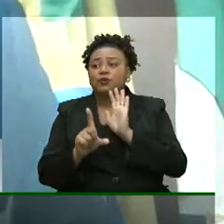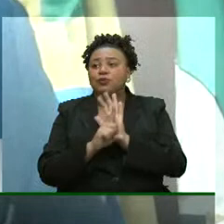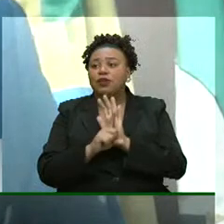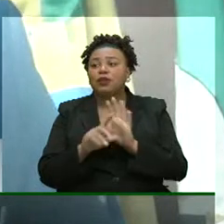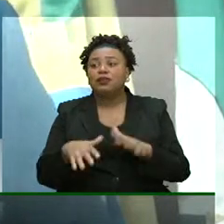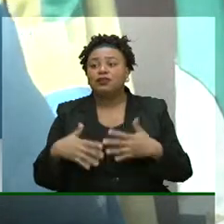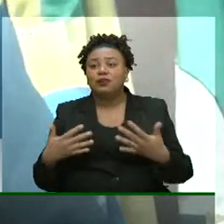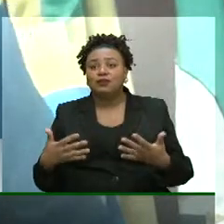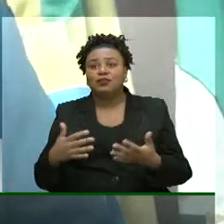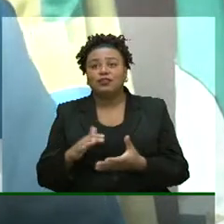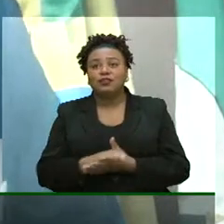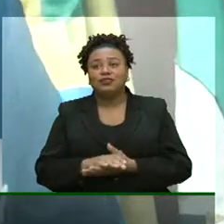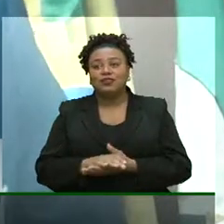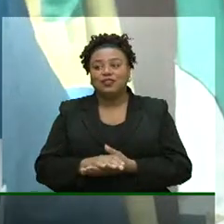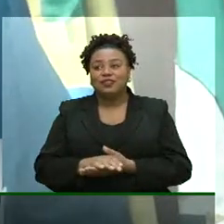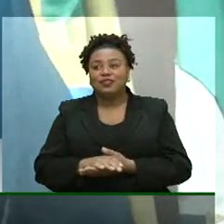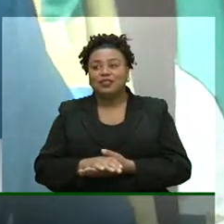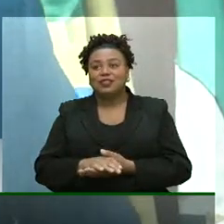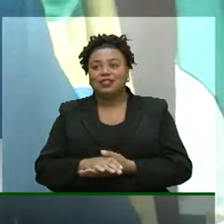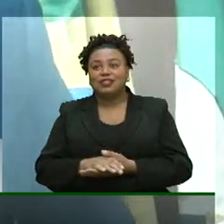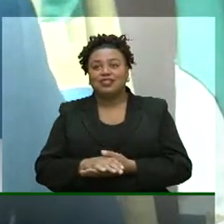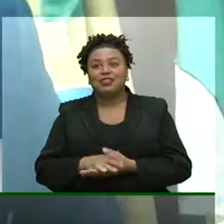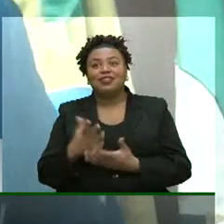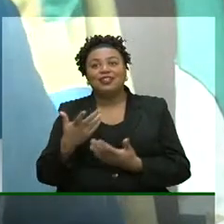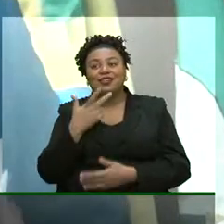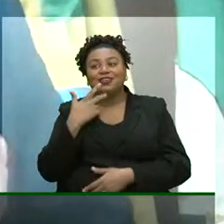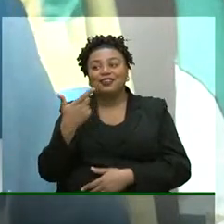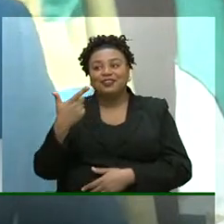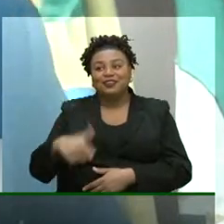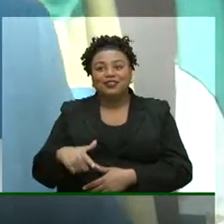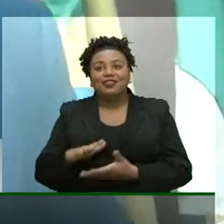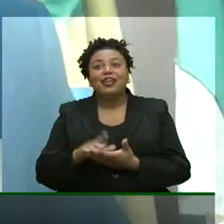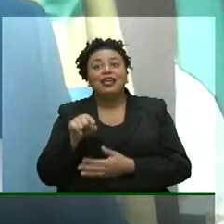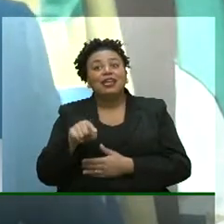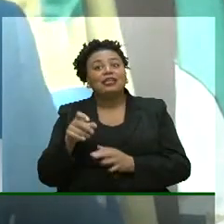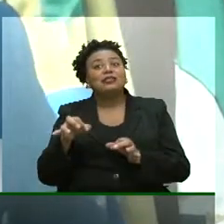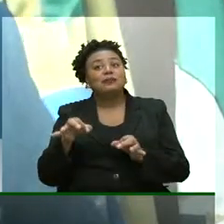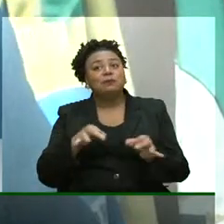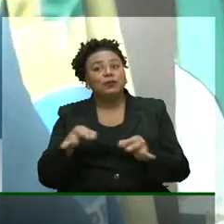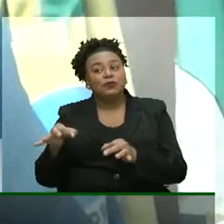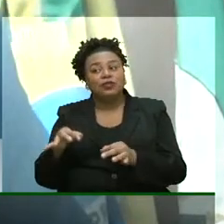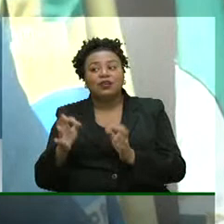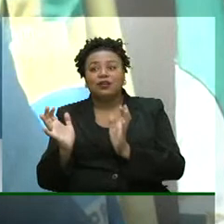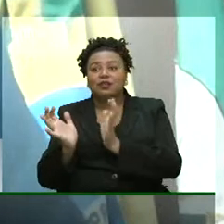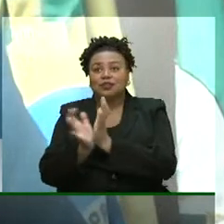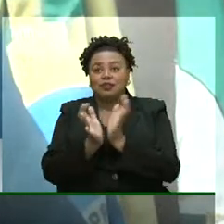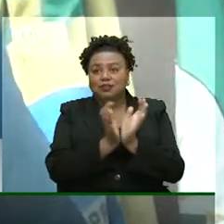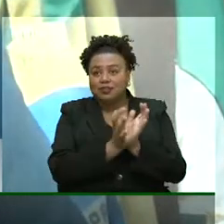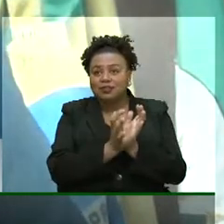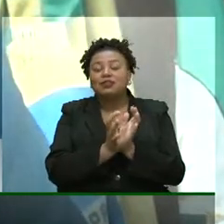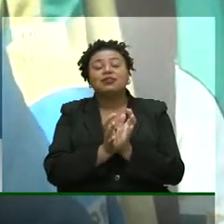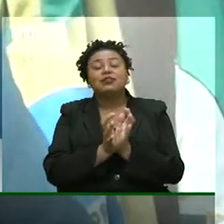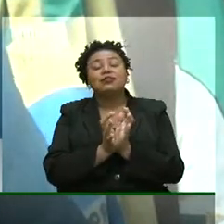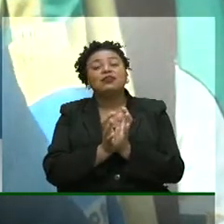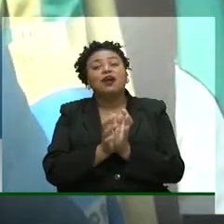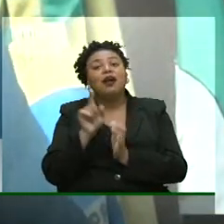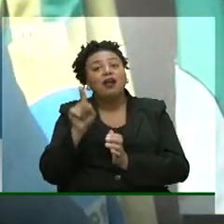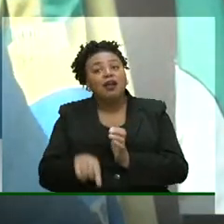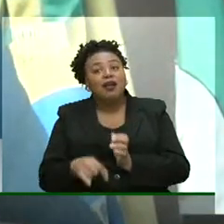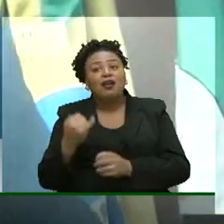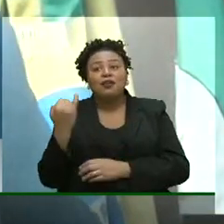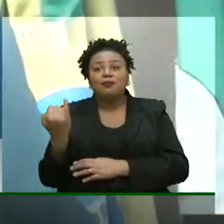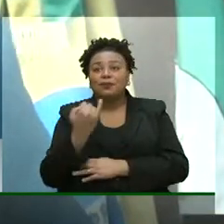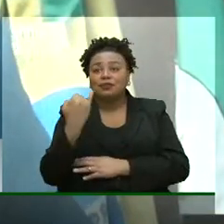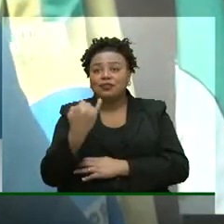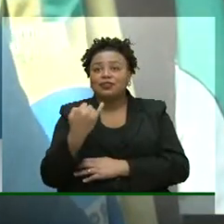volto a reprisar aqui. Esse projeto Colegas deputados e colegas deputadas, ele é importante,